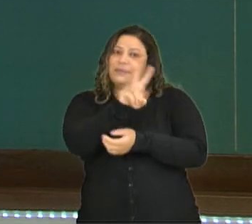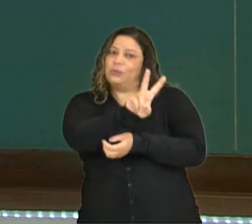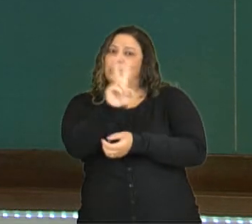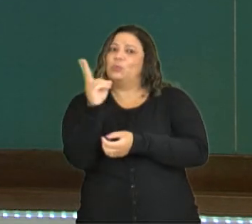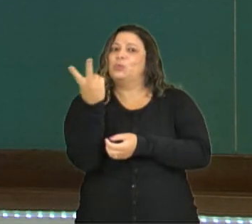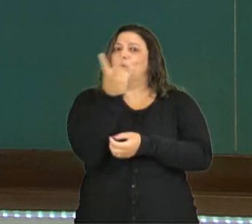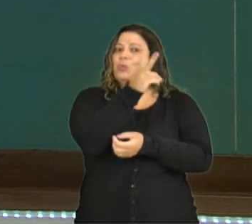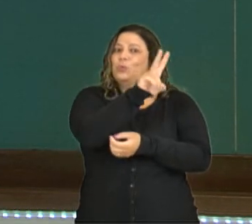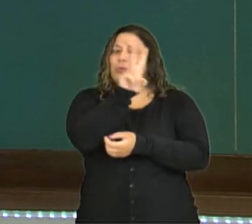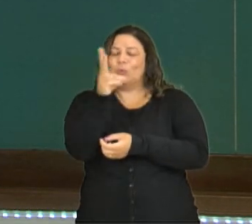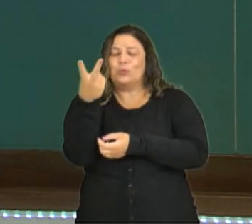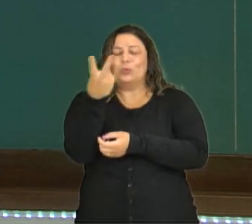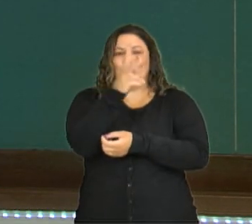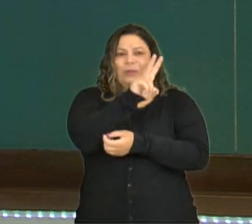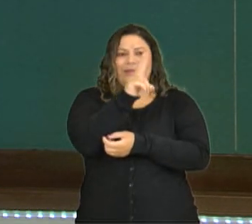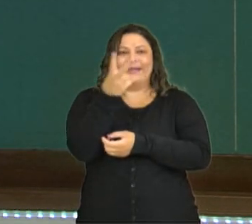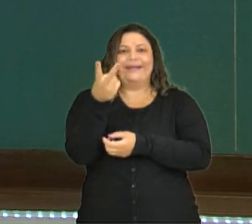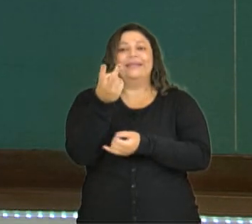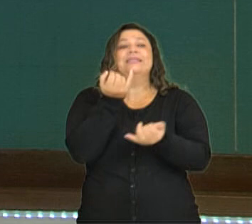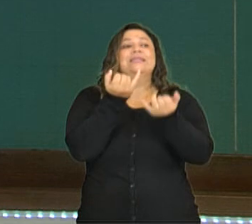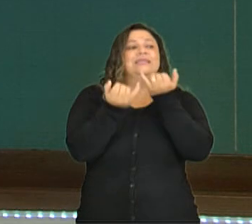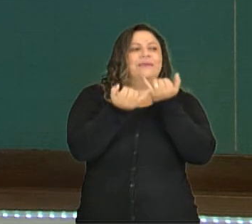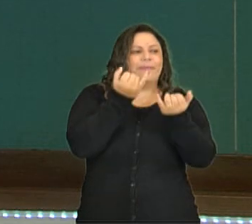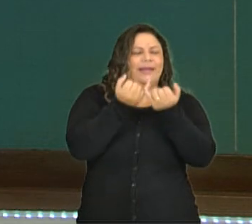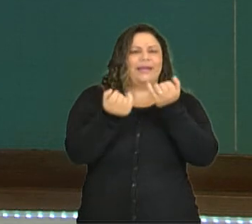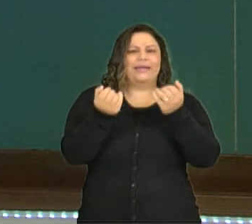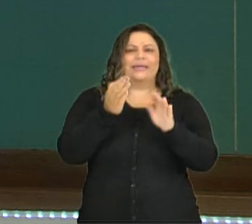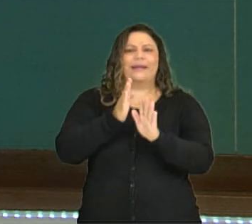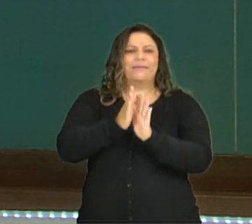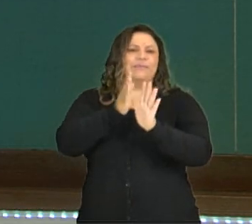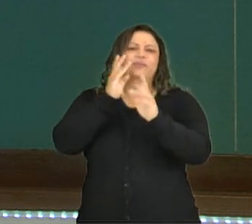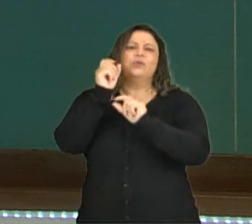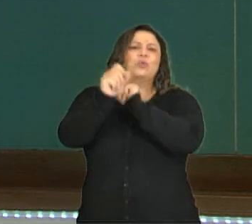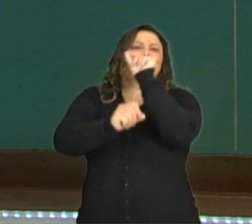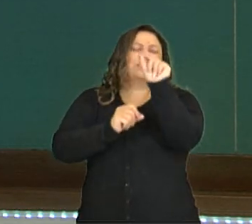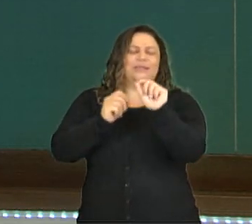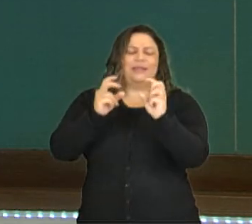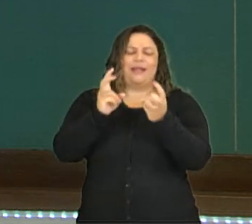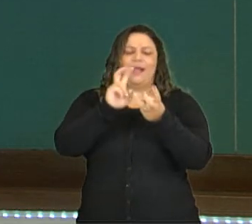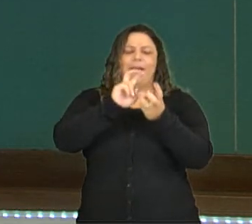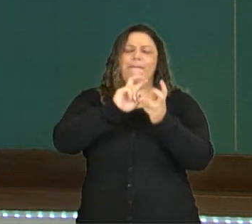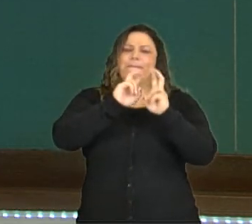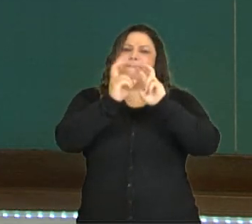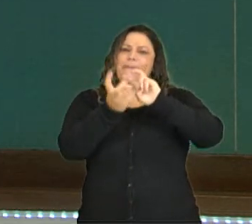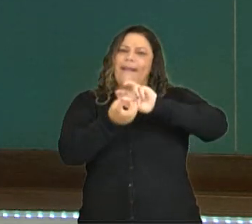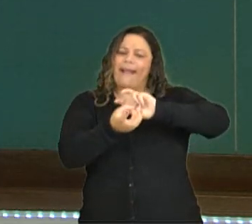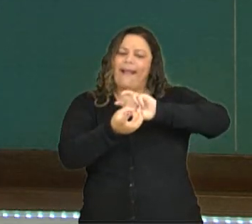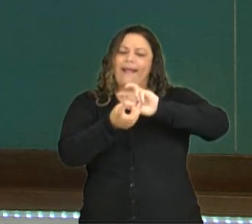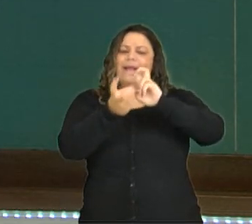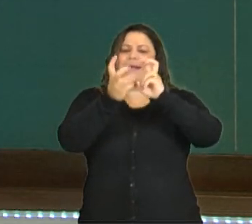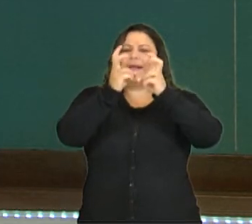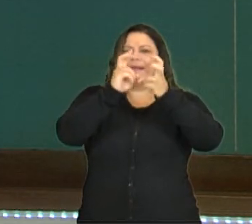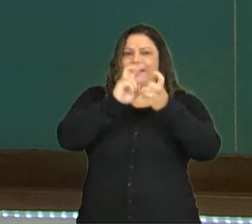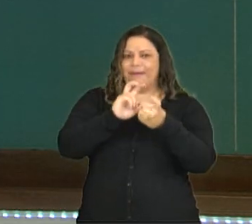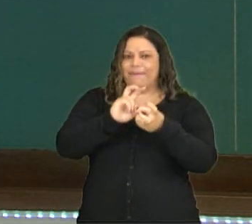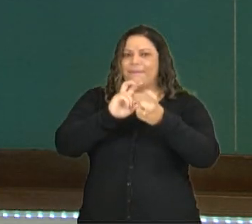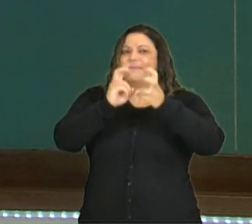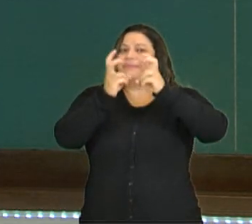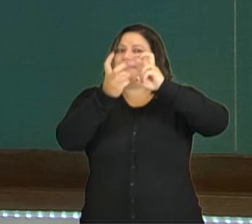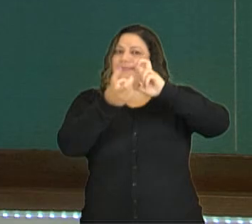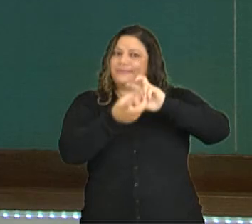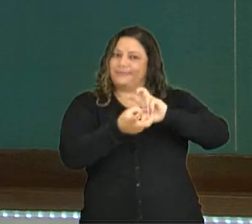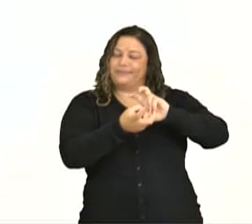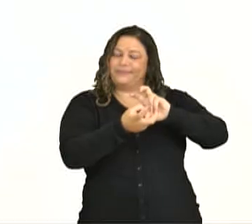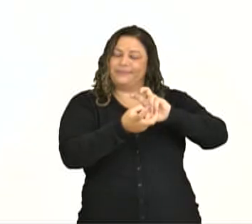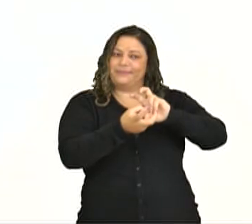pessoas. Então, uma pessoa simula ataque, a outra simula a defesa e a outra esquiva. O que é esquiva? Eu me esquivar, né?